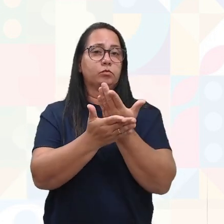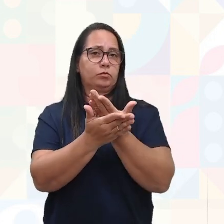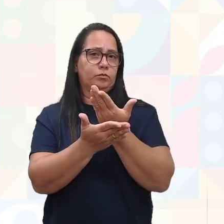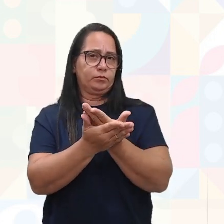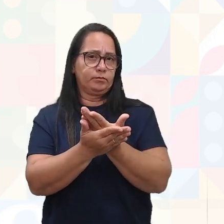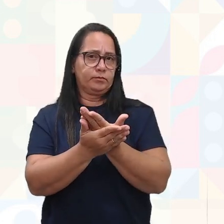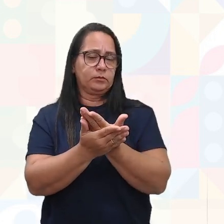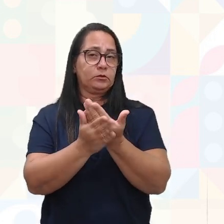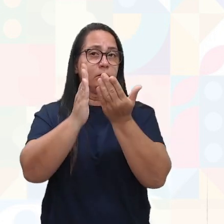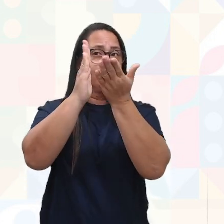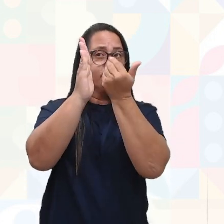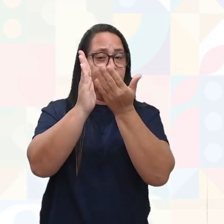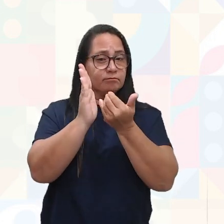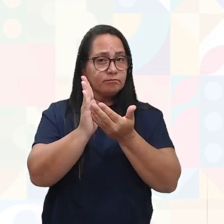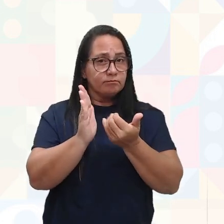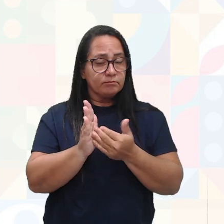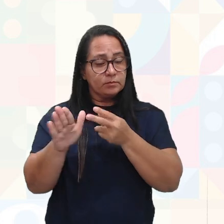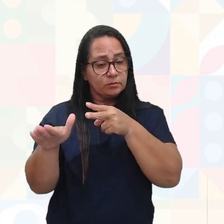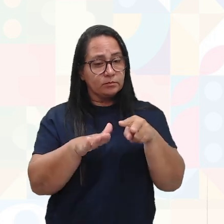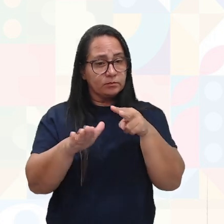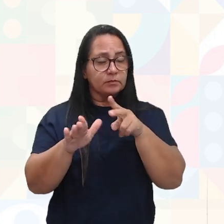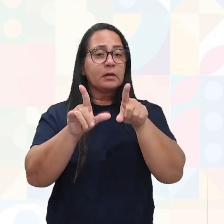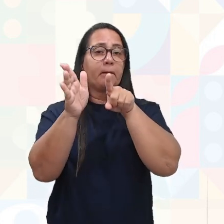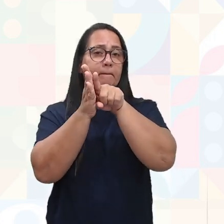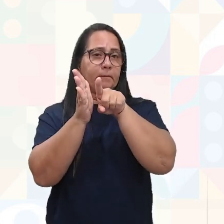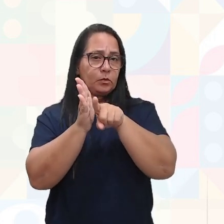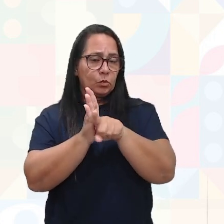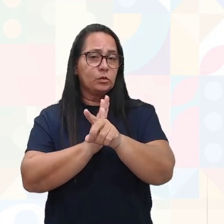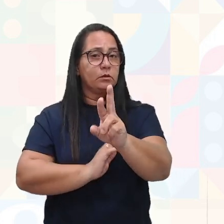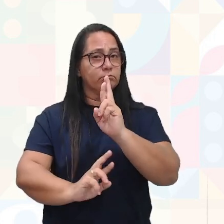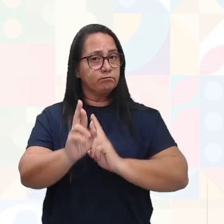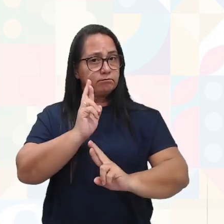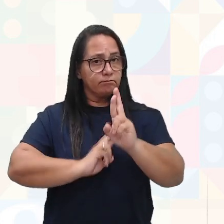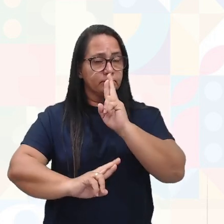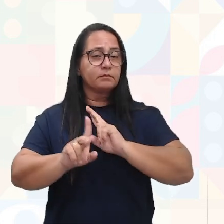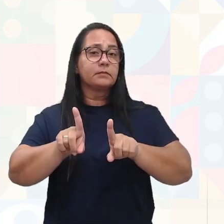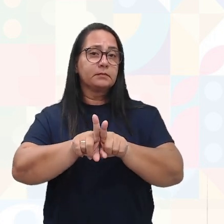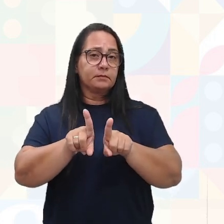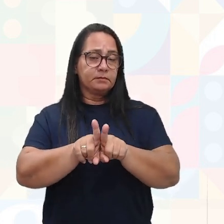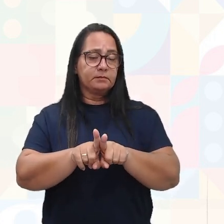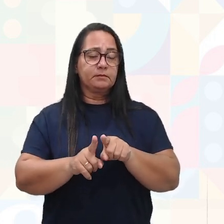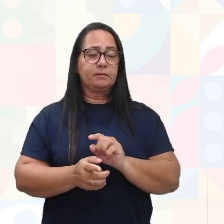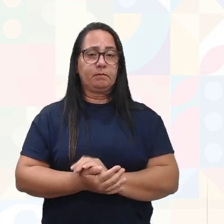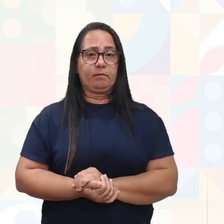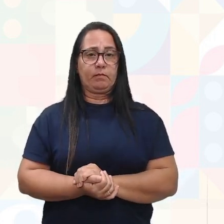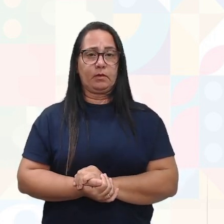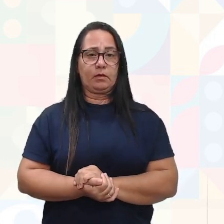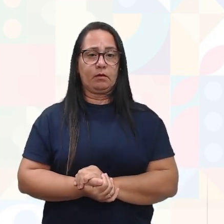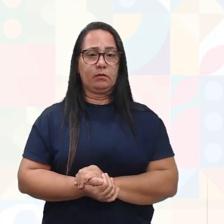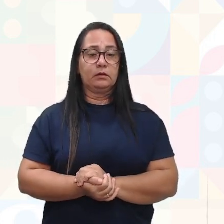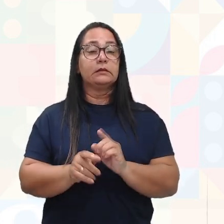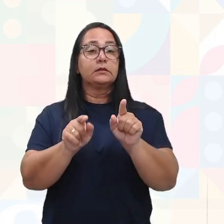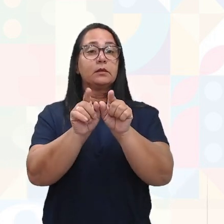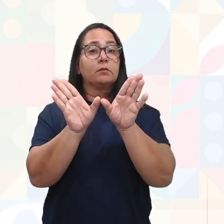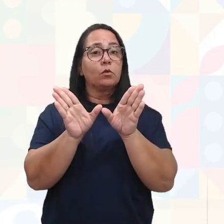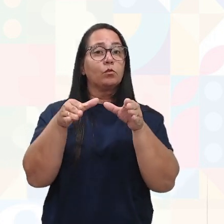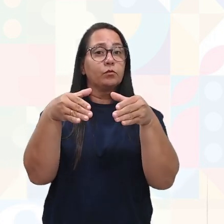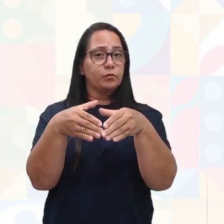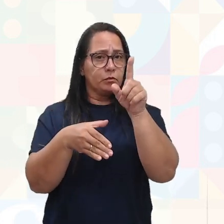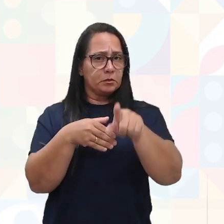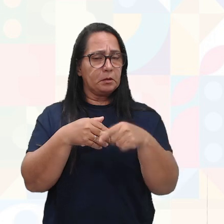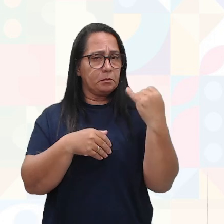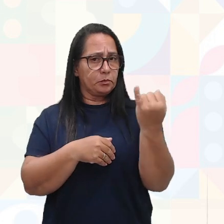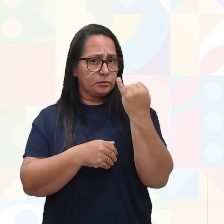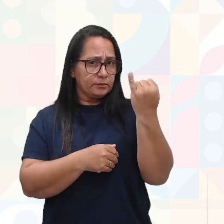seu e-book, na atividade semanal, por conta das perguntas e das respostas que você tem que dar. Os fóruns, é importante participar